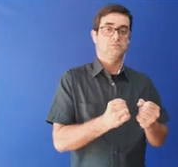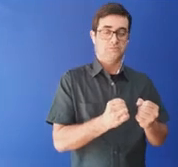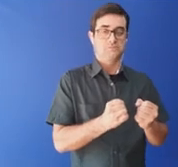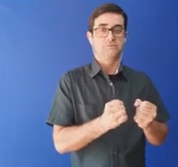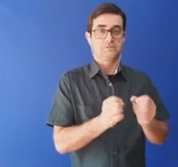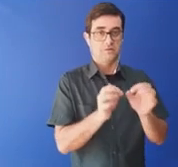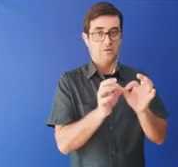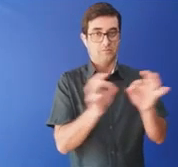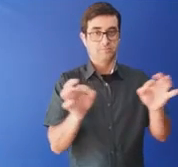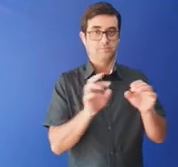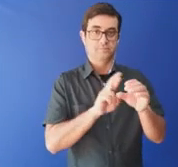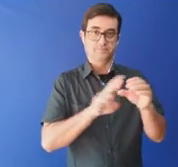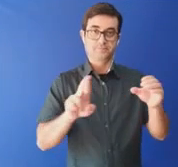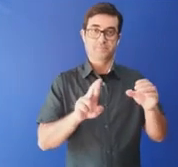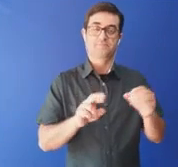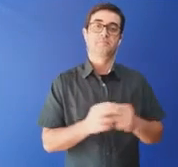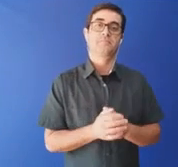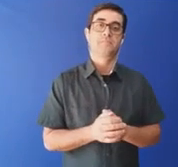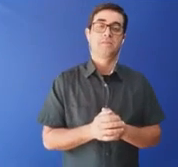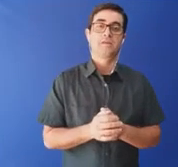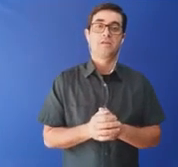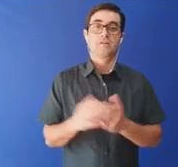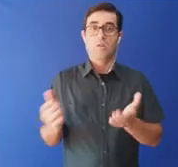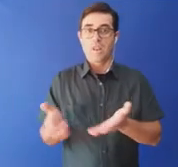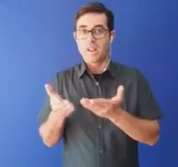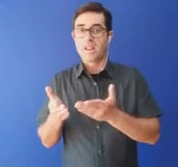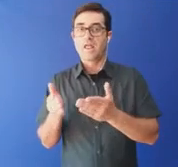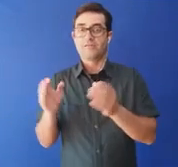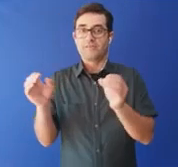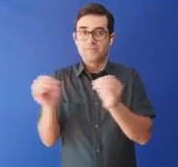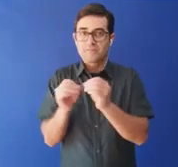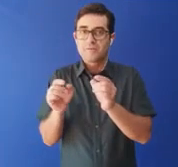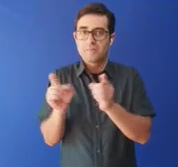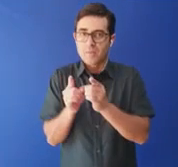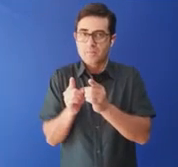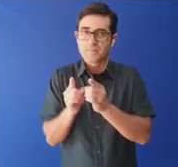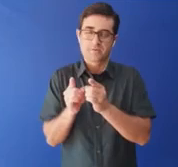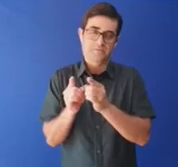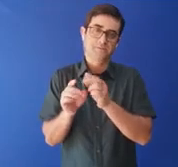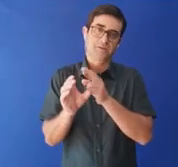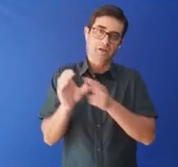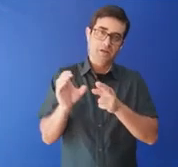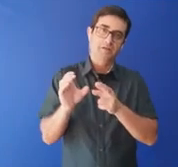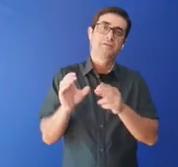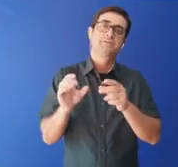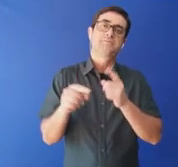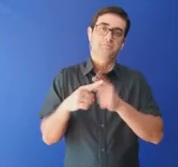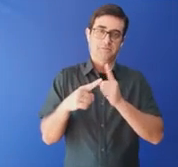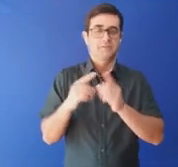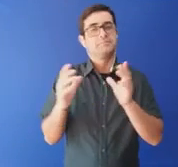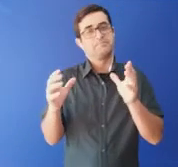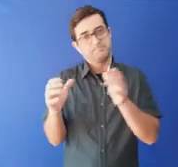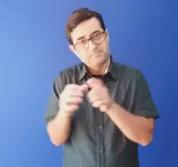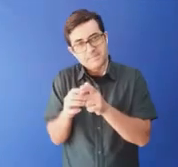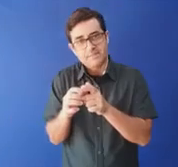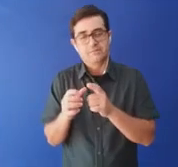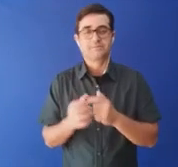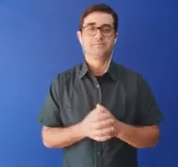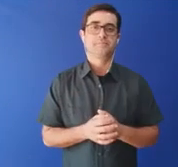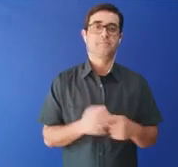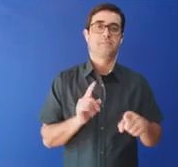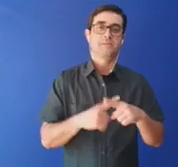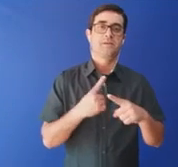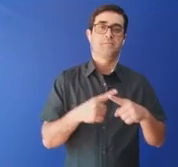eletrosfera é maior. Átomos menores têm menor comprimento de ligação, justamente porque a sua eletrosfera é menor.